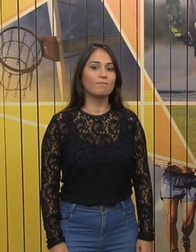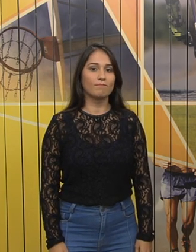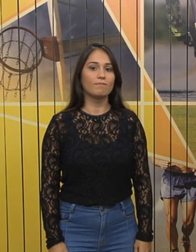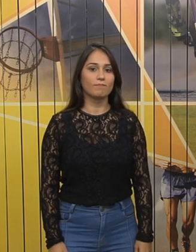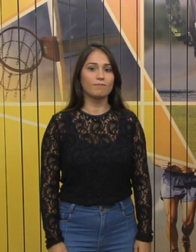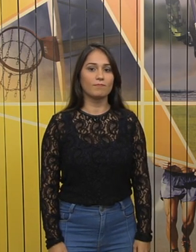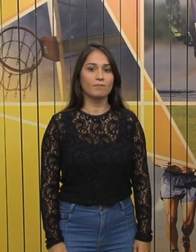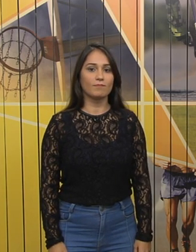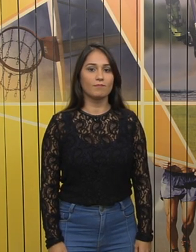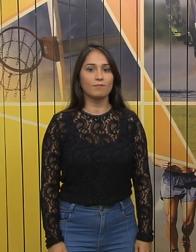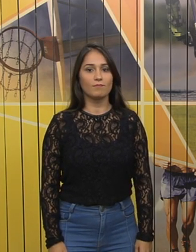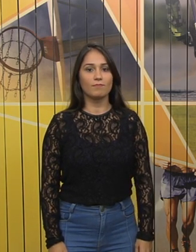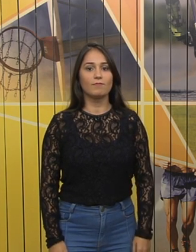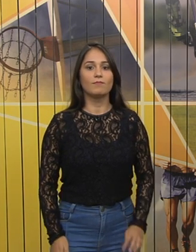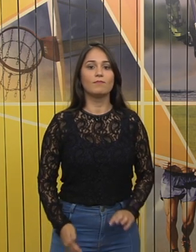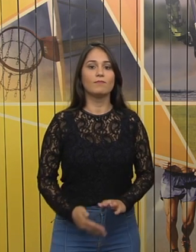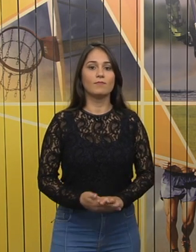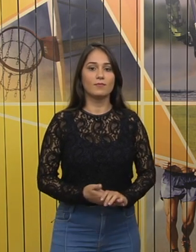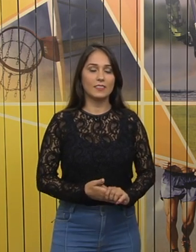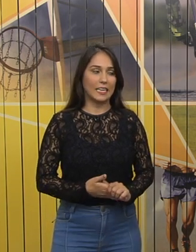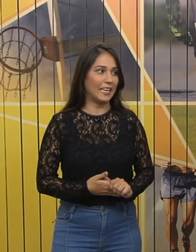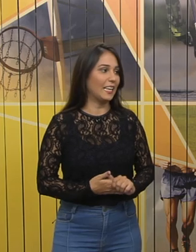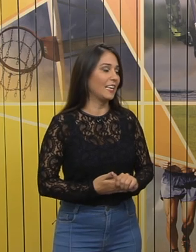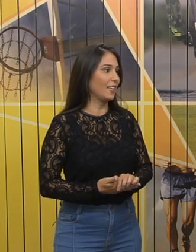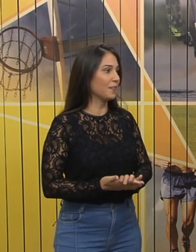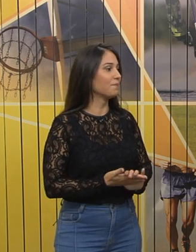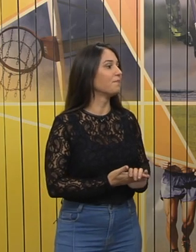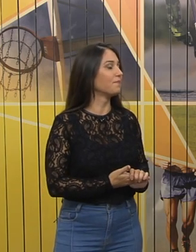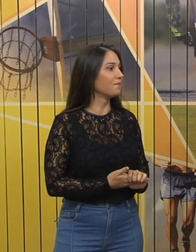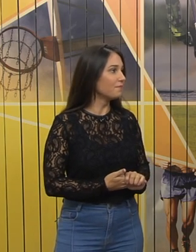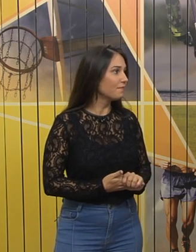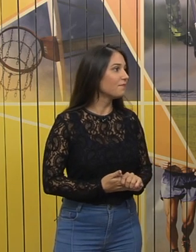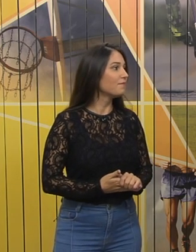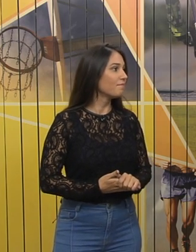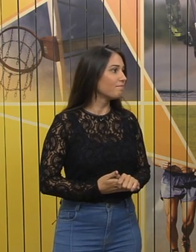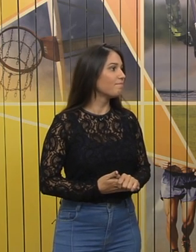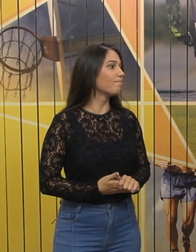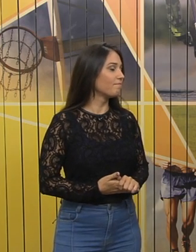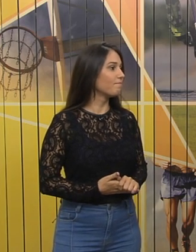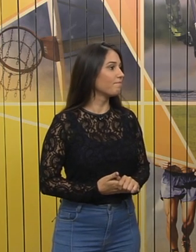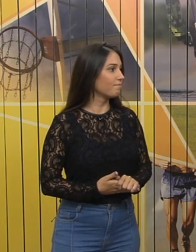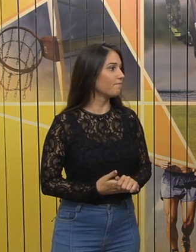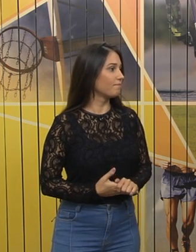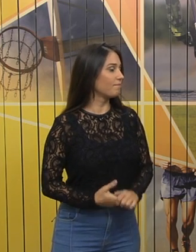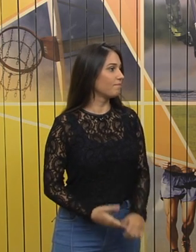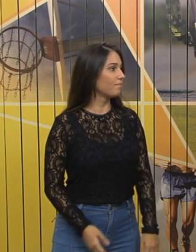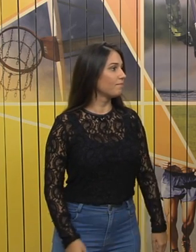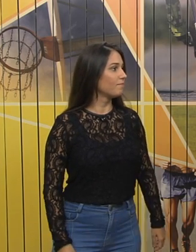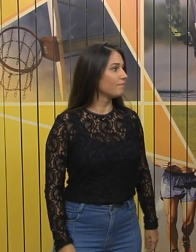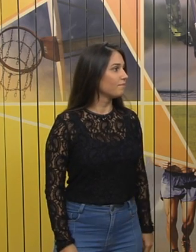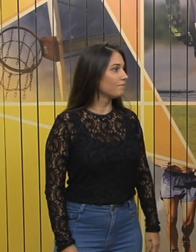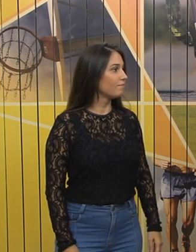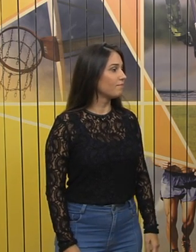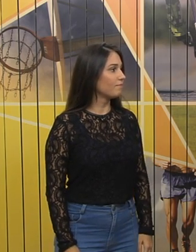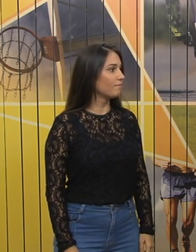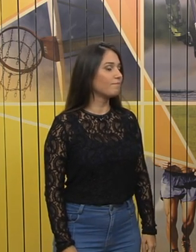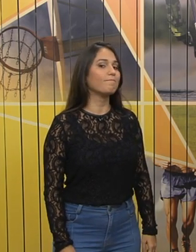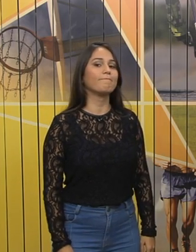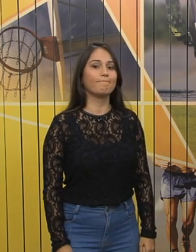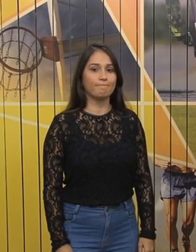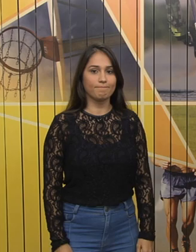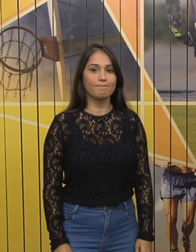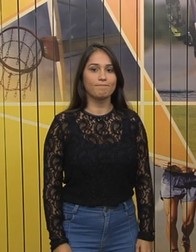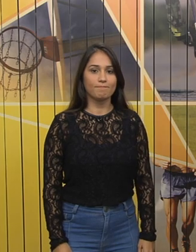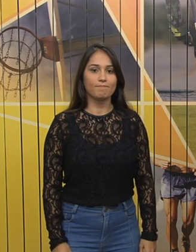horas da noite no Brinco de Ouro. Obrigação de vitória, tem um adversário que está na zona de rebaixamento, o Guarani vem de um tropeço